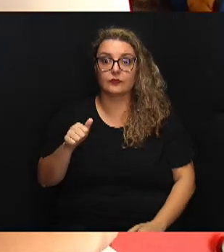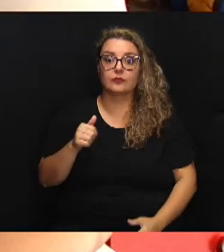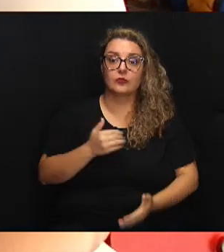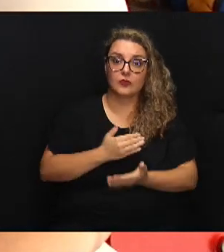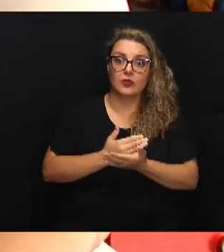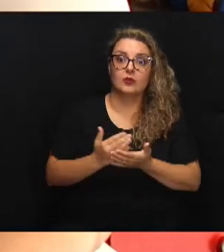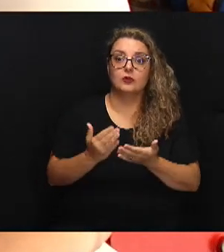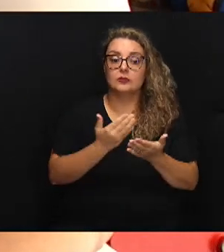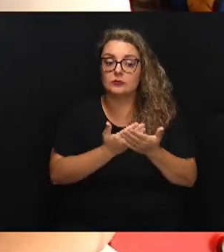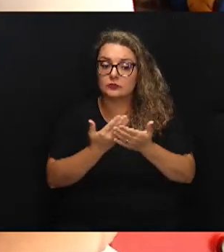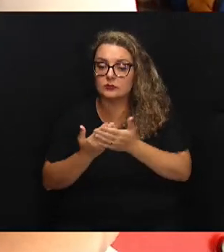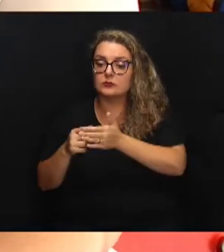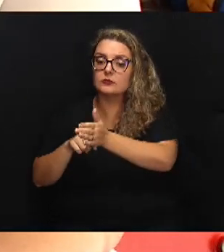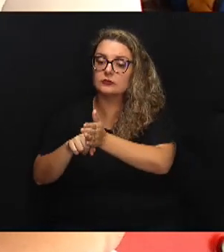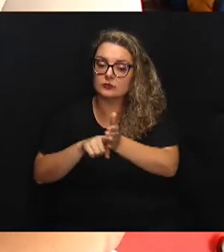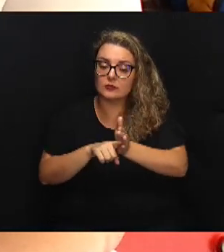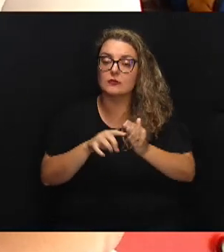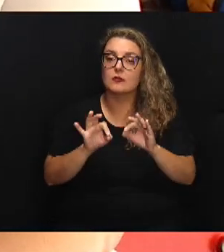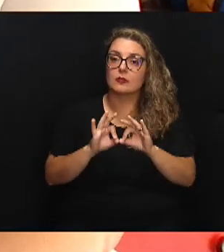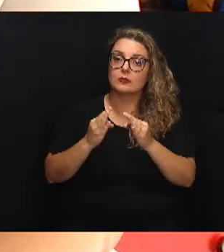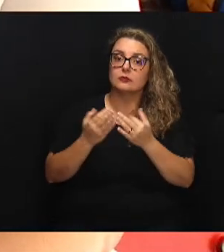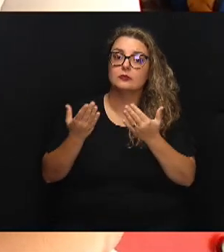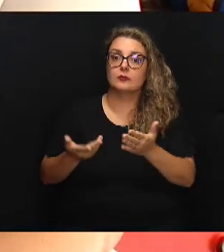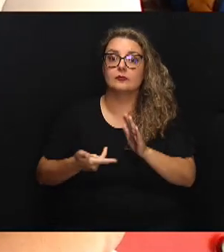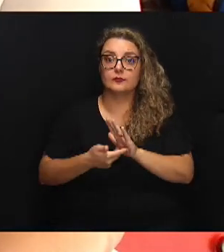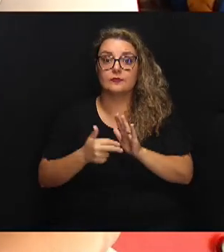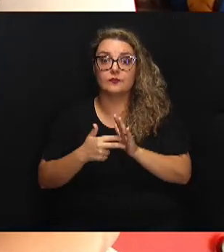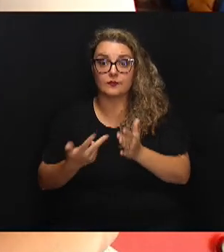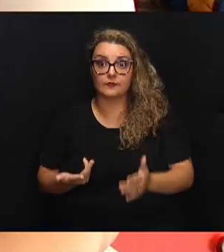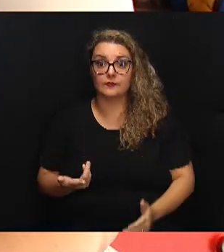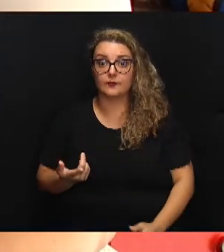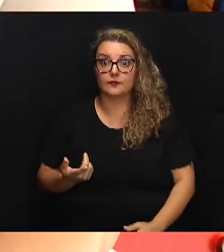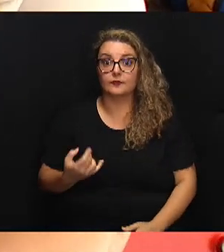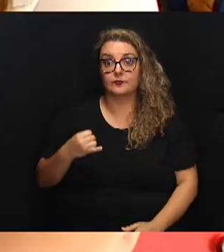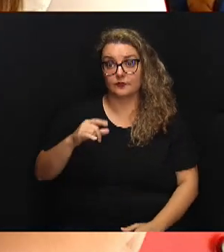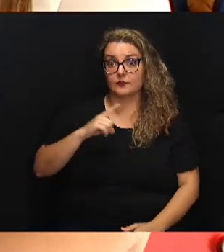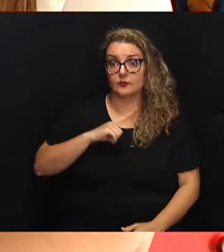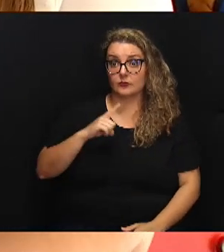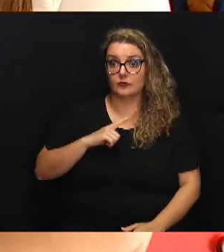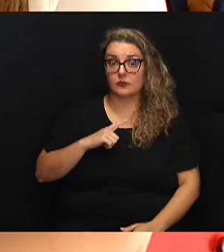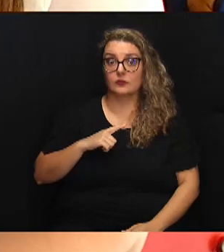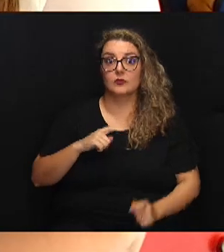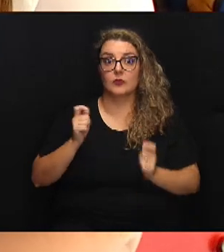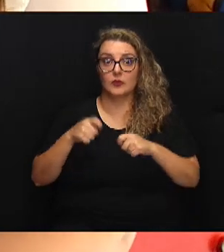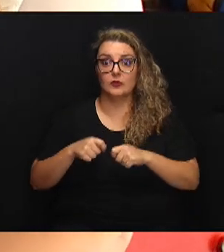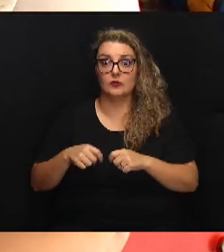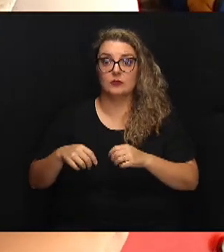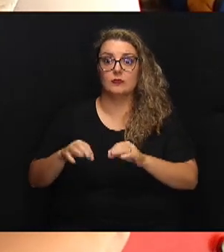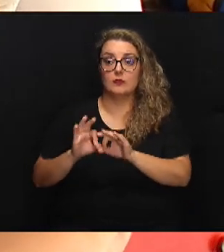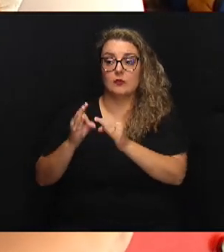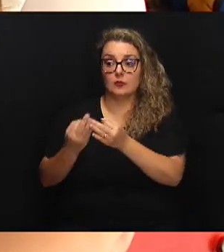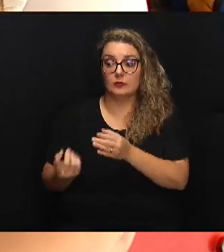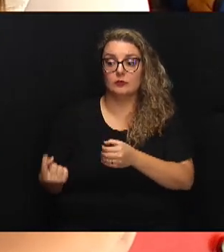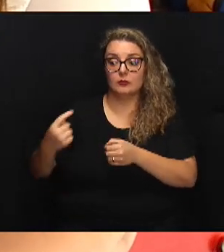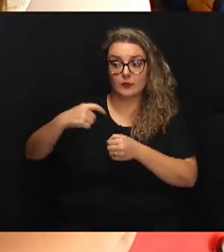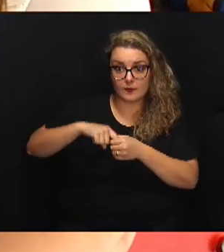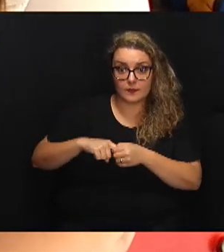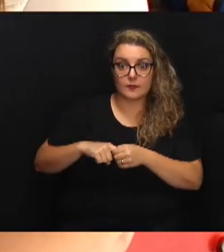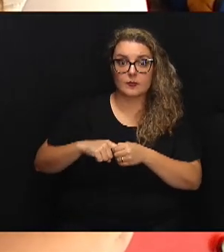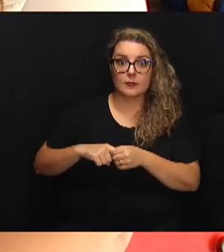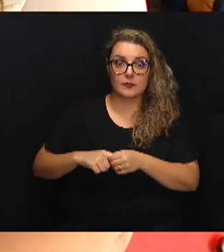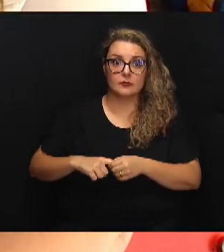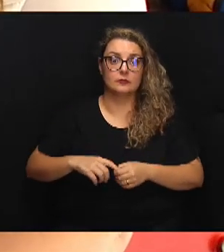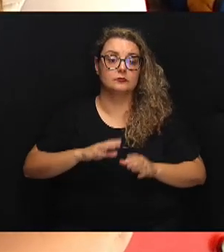um estudo com essa família no sentido de haver a possibilidade de uma reintegração familiar. O foco pela